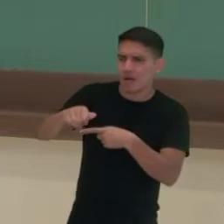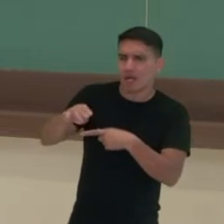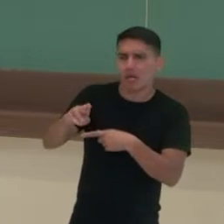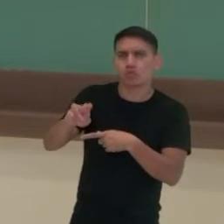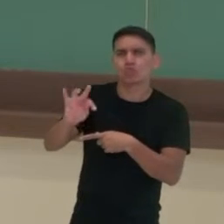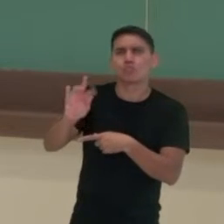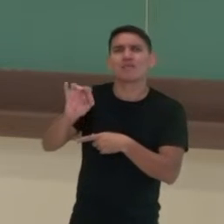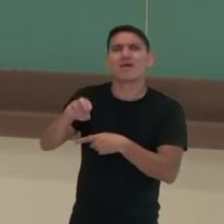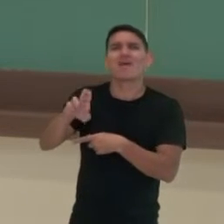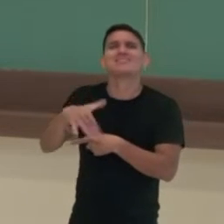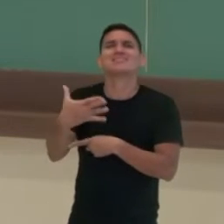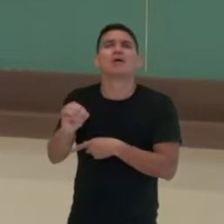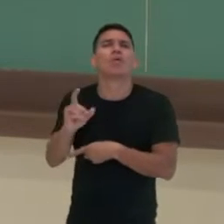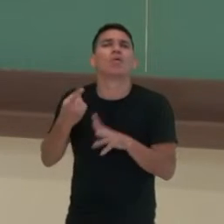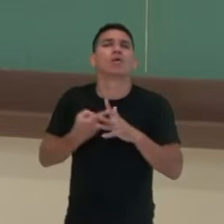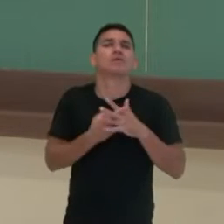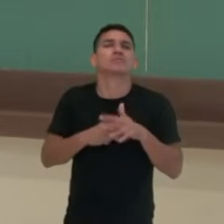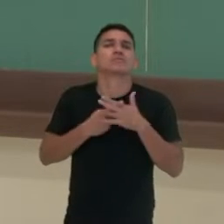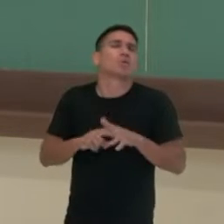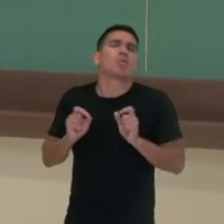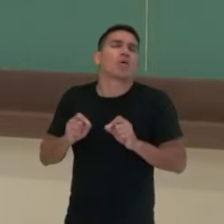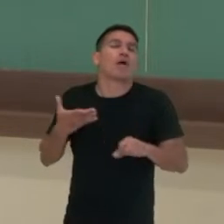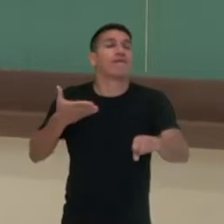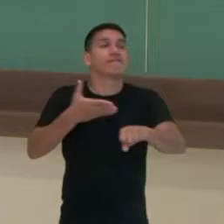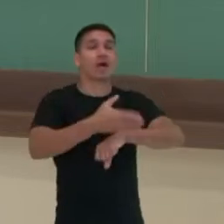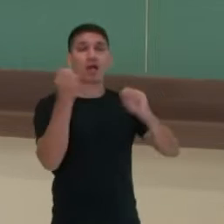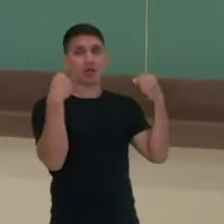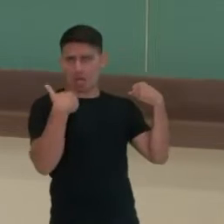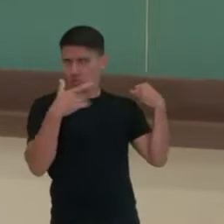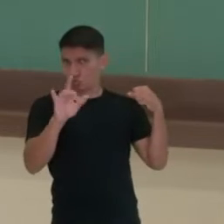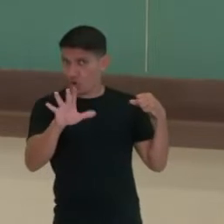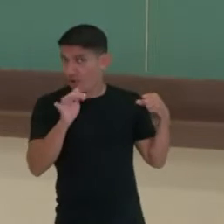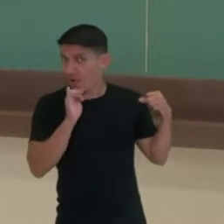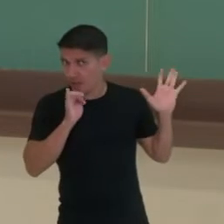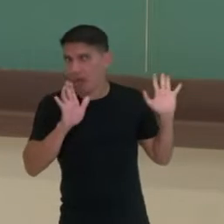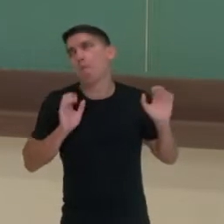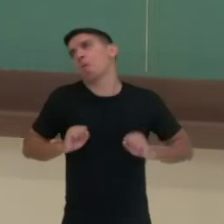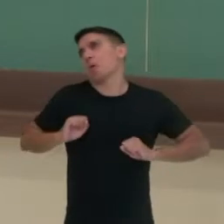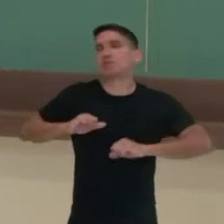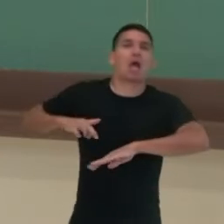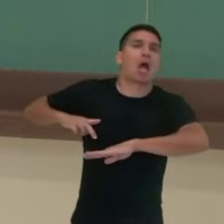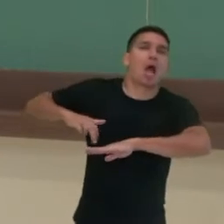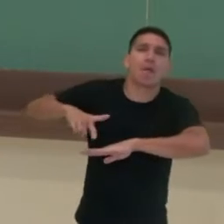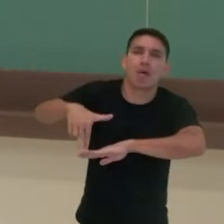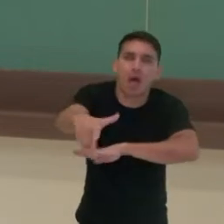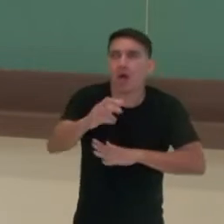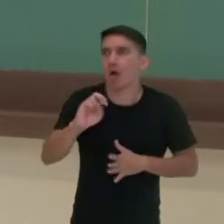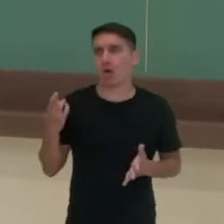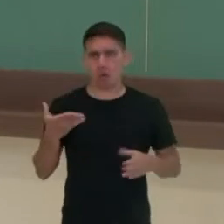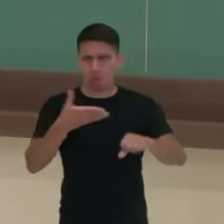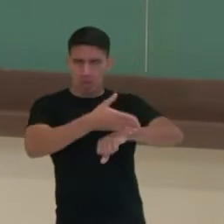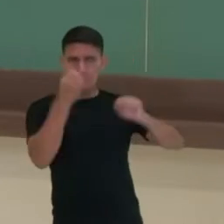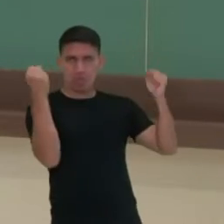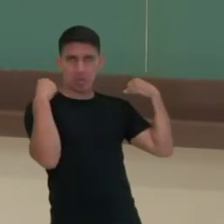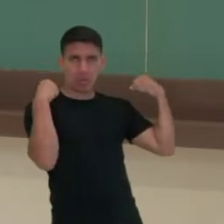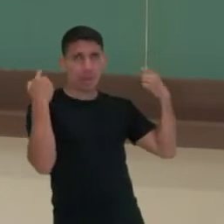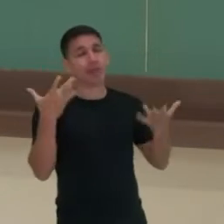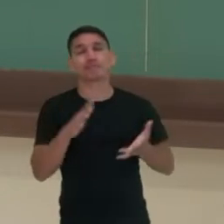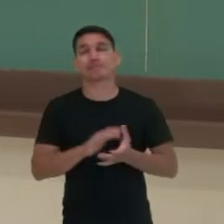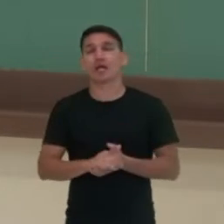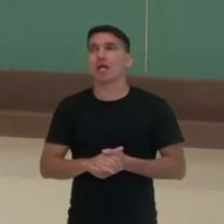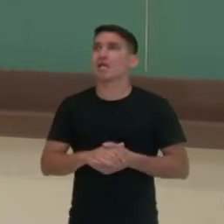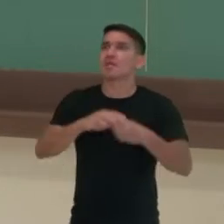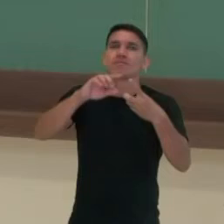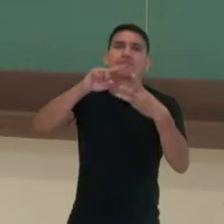vai para a academia, né? Eu estou citando a academia como exemplo, tá? Mas vai caminhar, ou vai para a academia. 3 vezes por